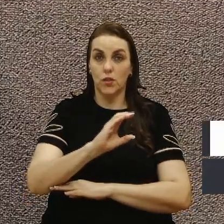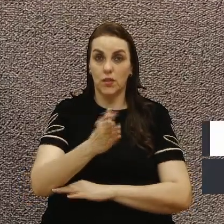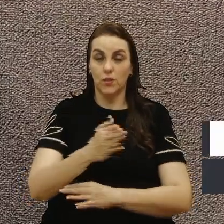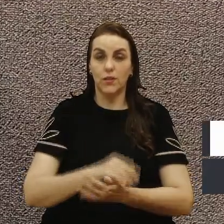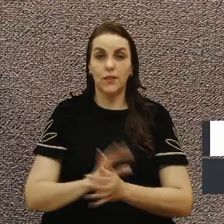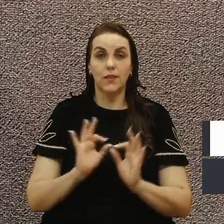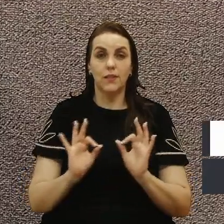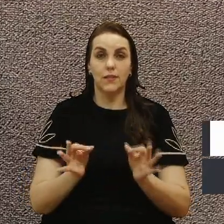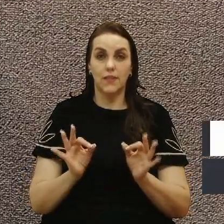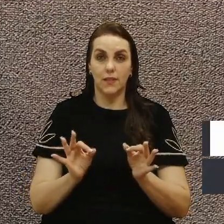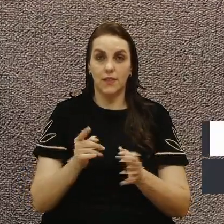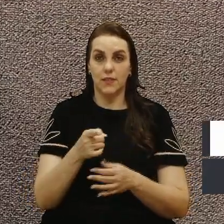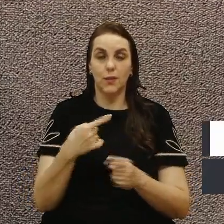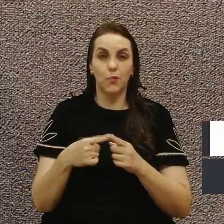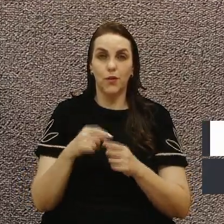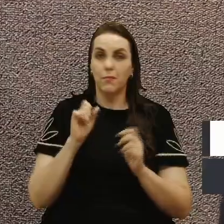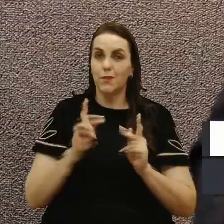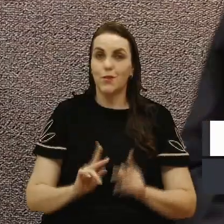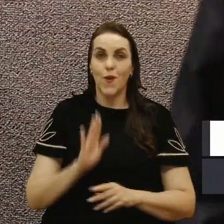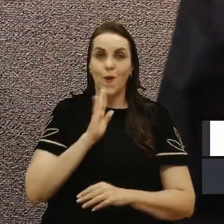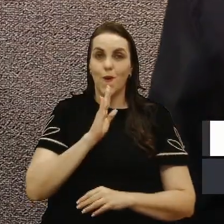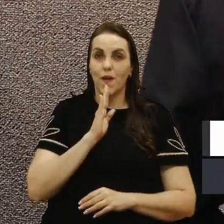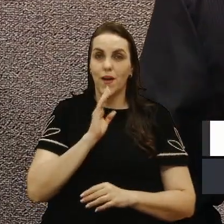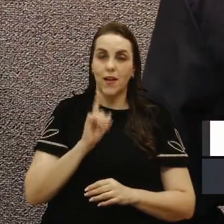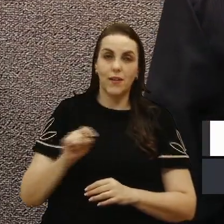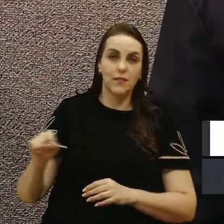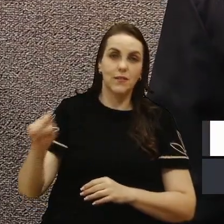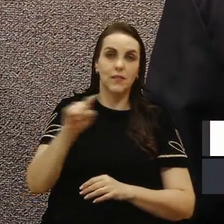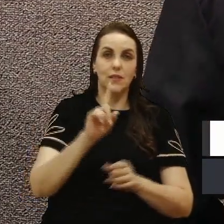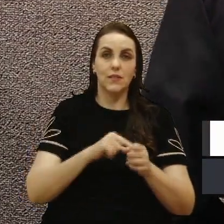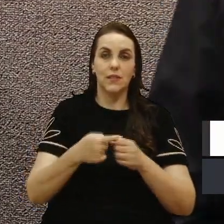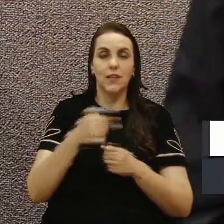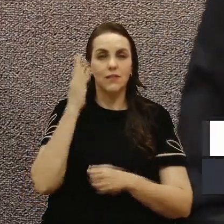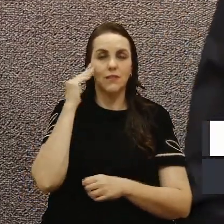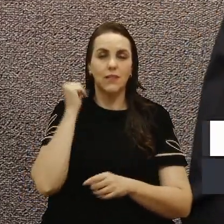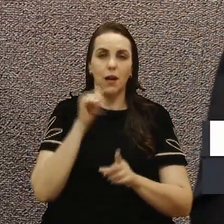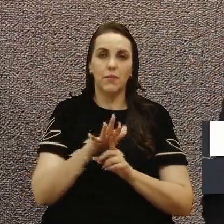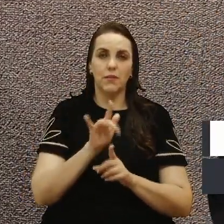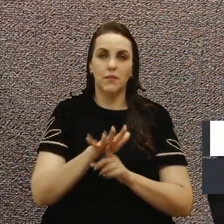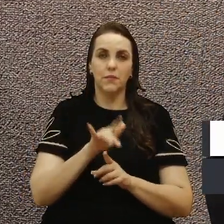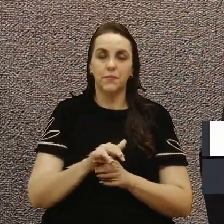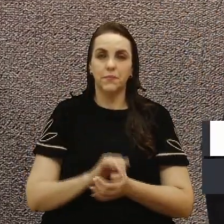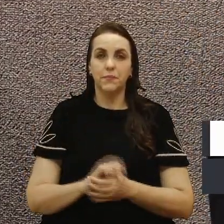Tenho certeza, porque quem conhece a cidade sabe das suas demandas. Bom,